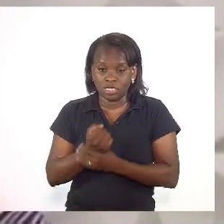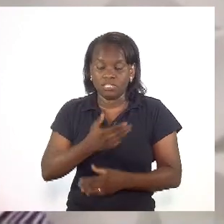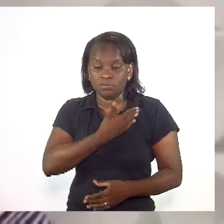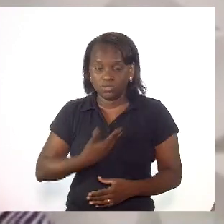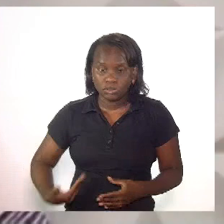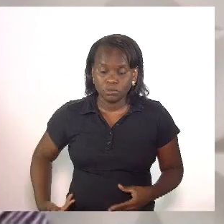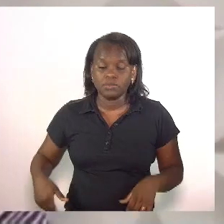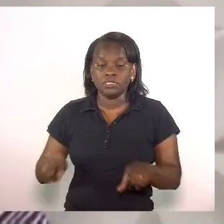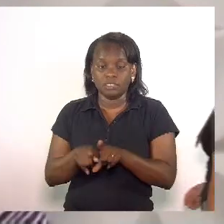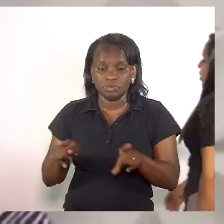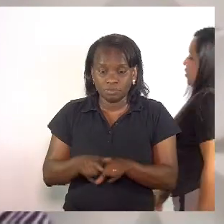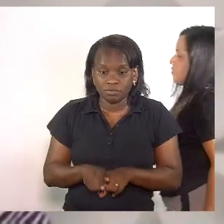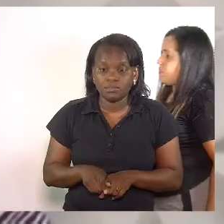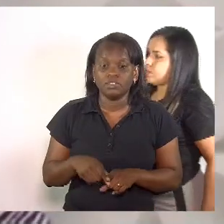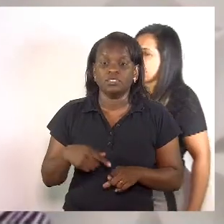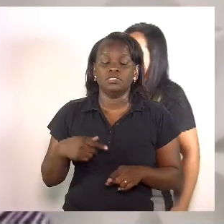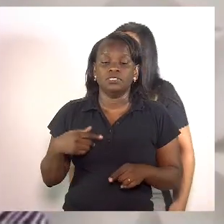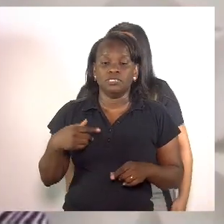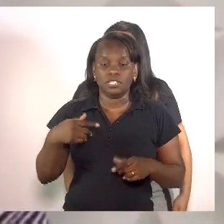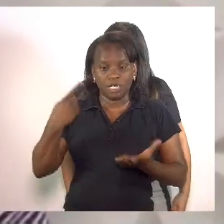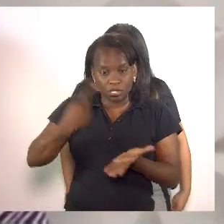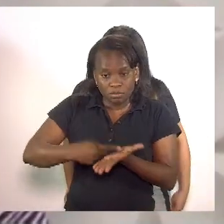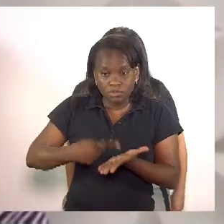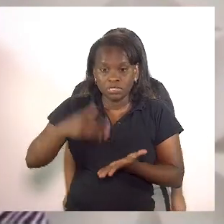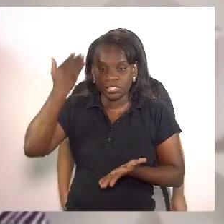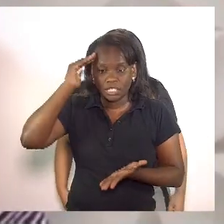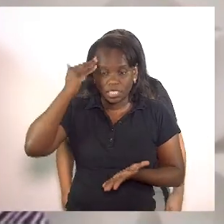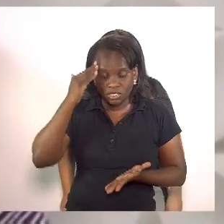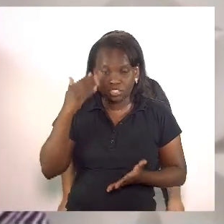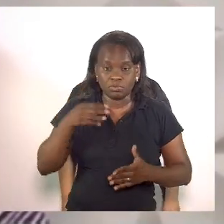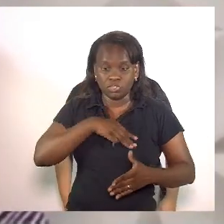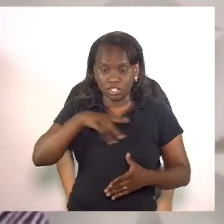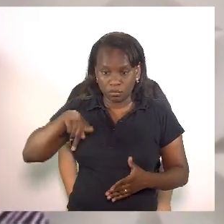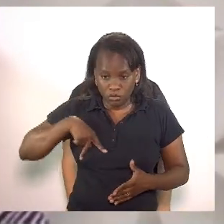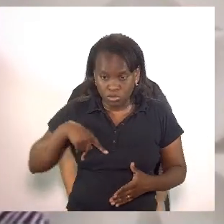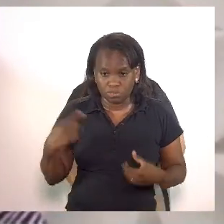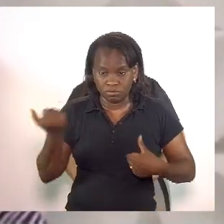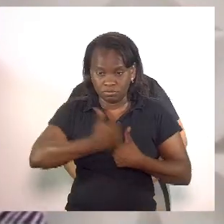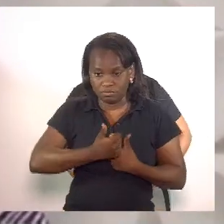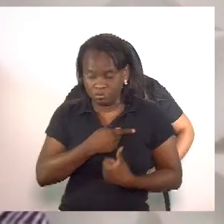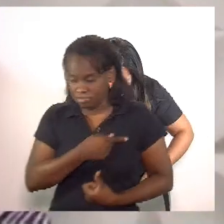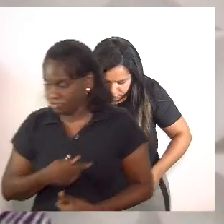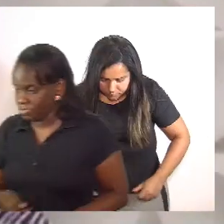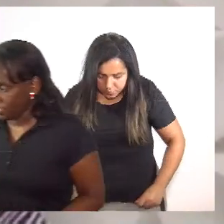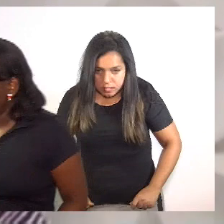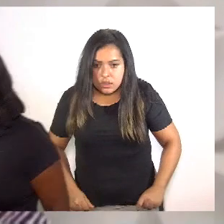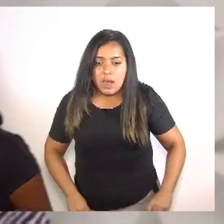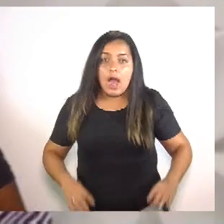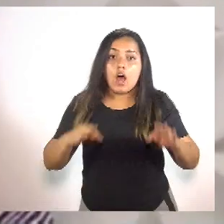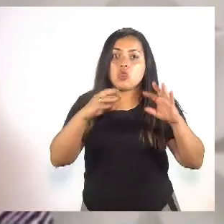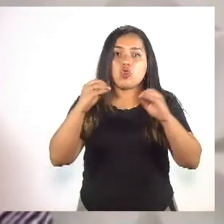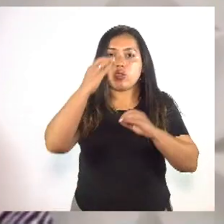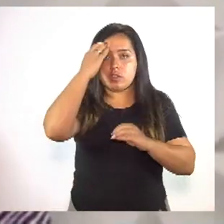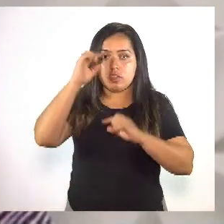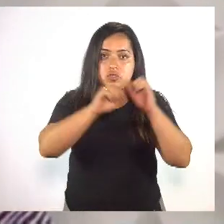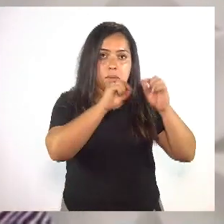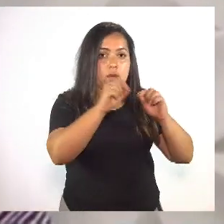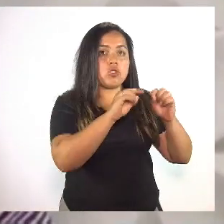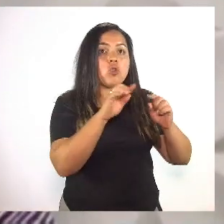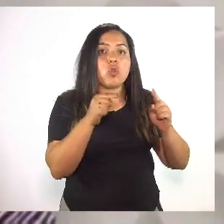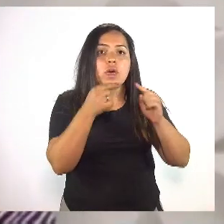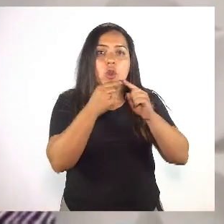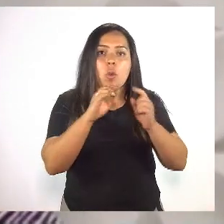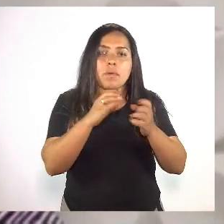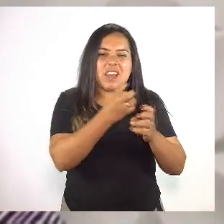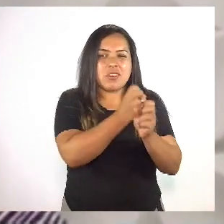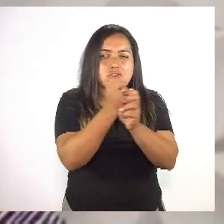pública, mas também a cor do entendimento do Ministério Público do Tribunal de Contas do Estado no que se refere à